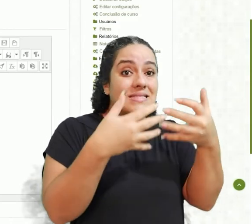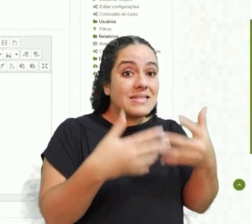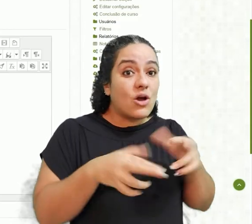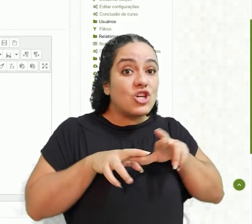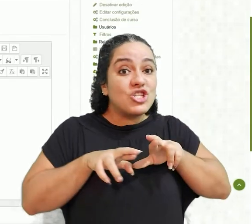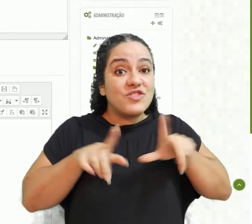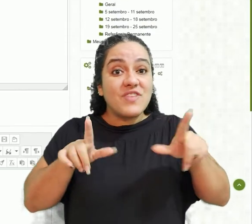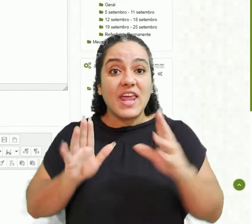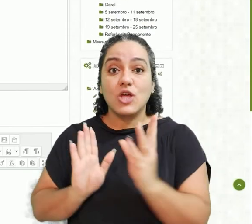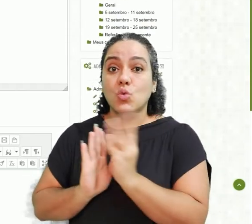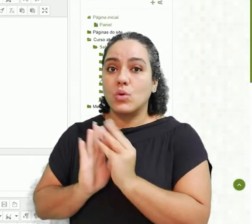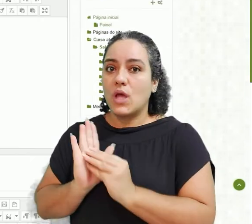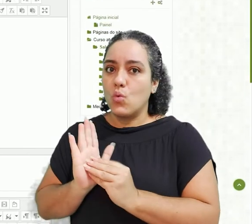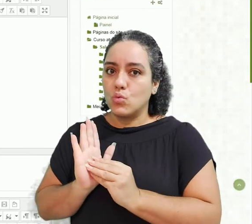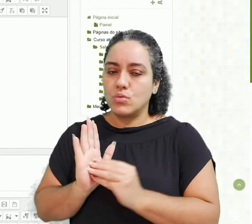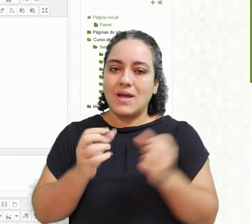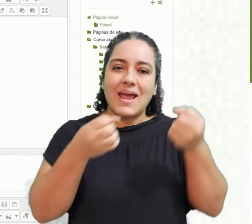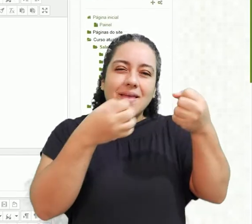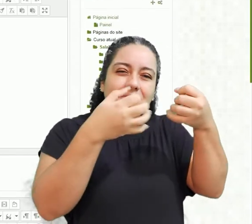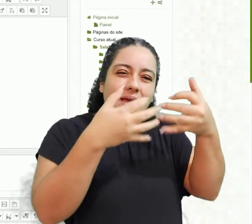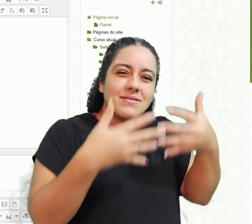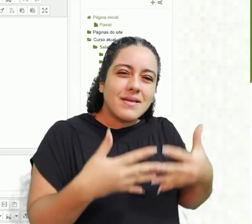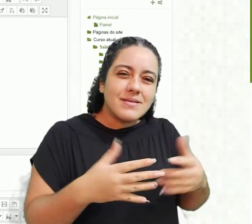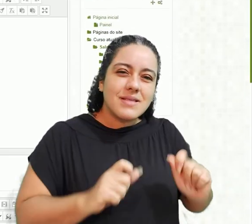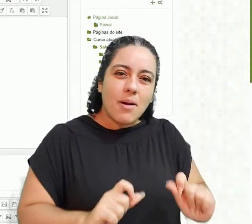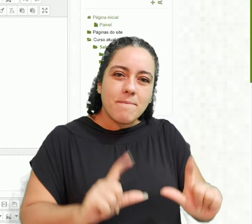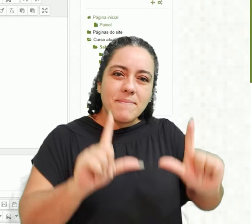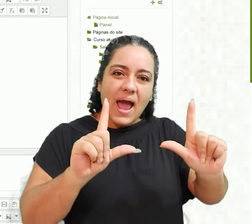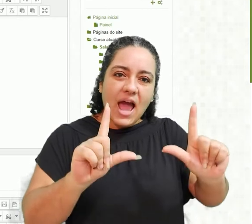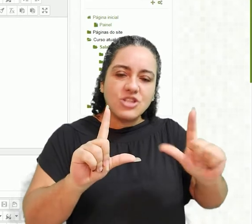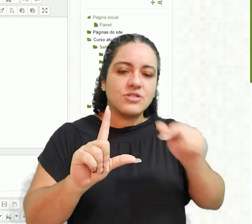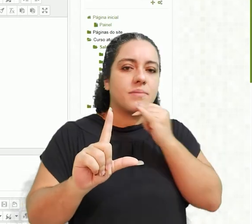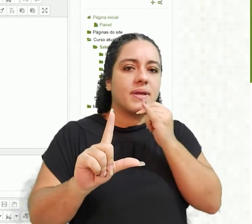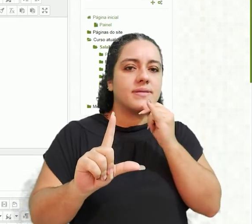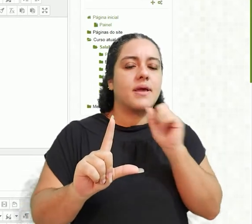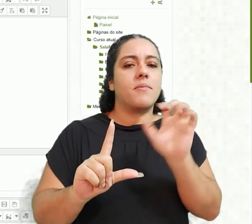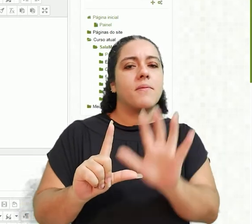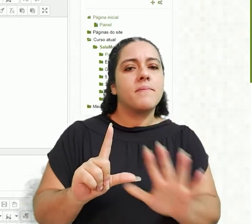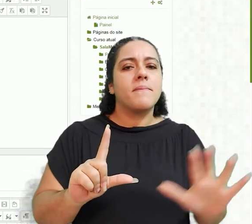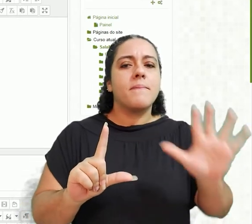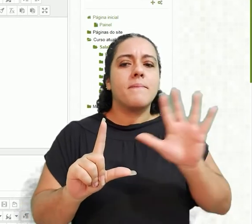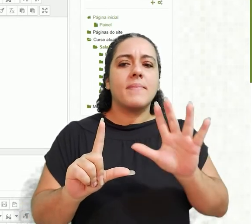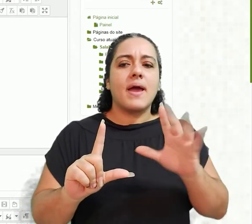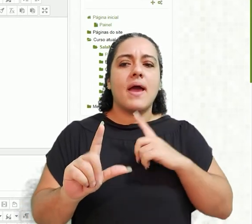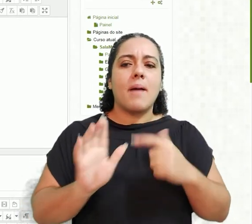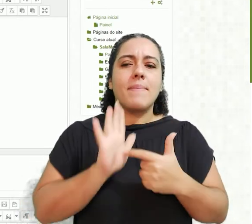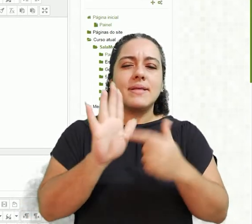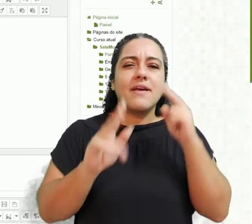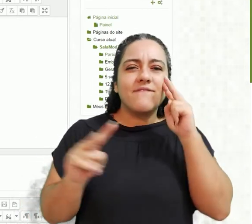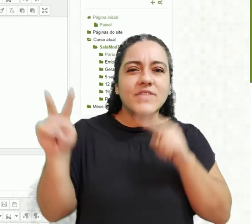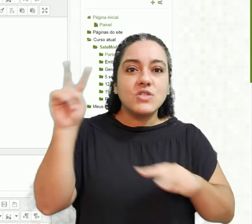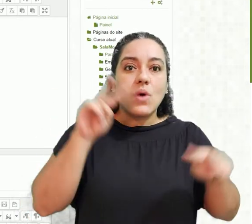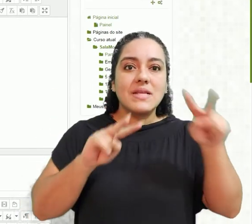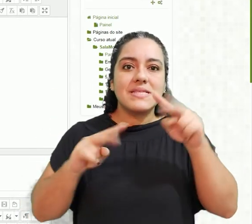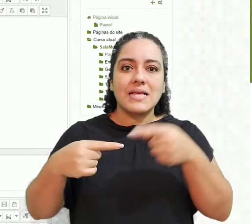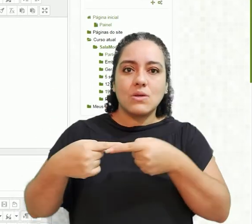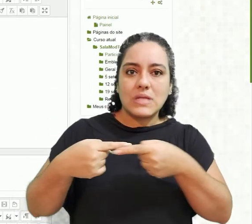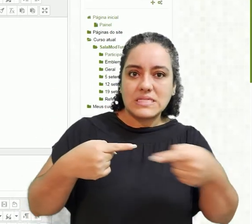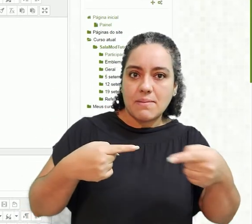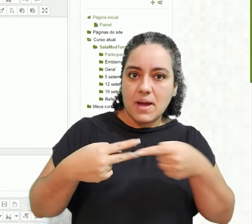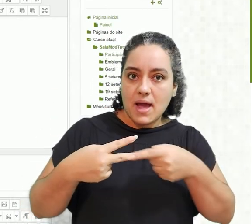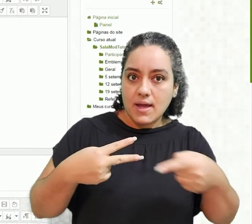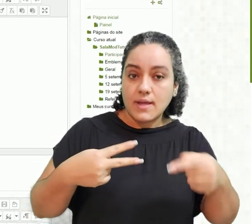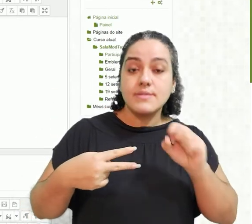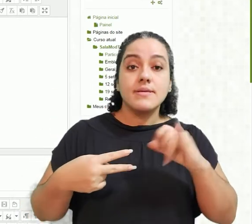conteúdo da página Tá certo a descrição da página é o que pode aparecer na na visualização da